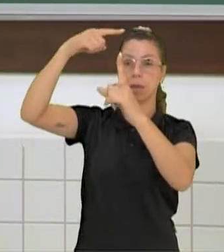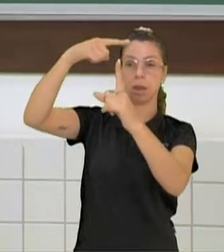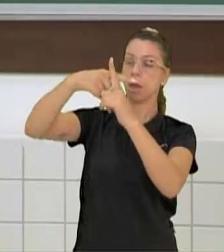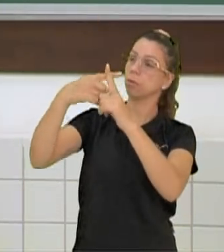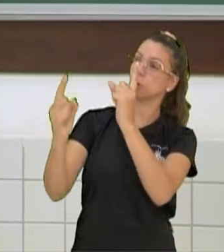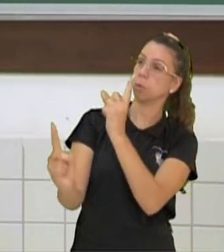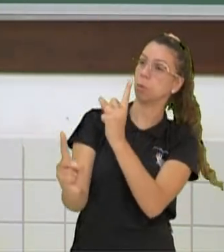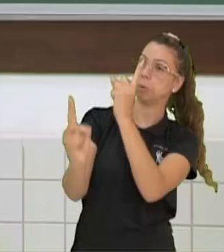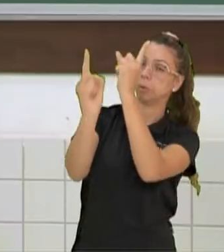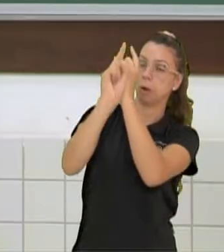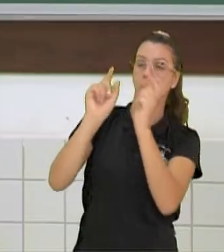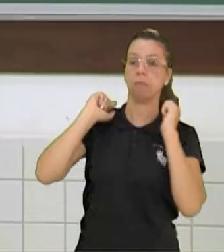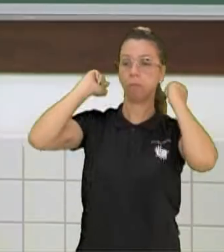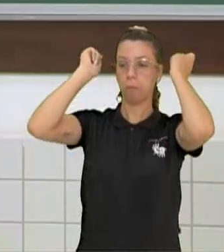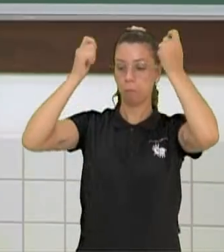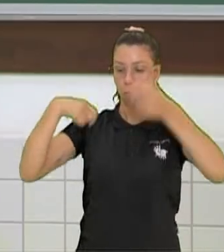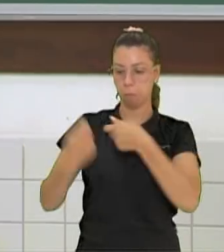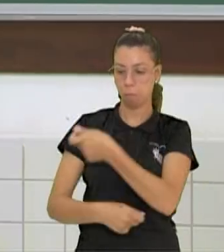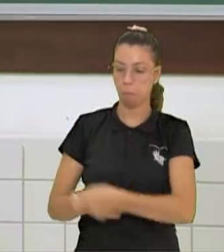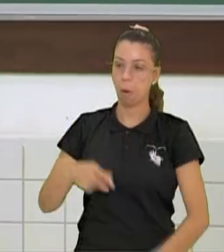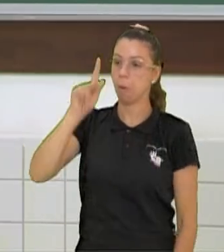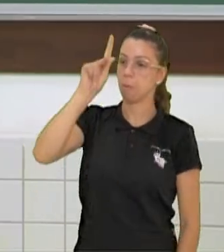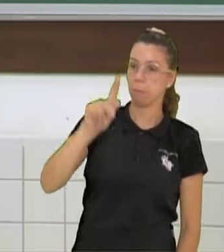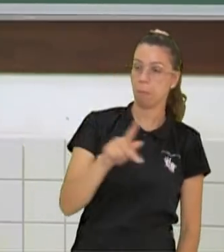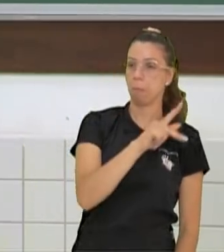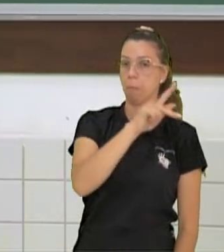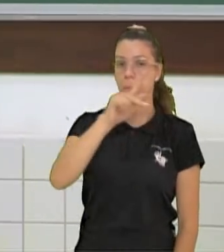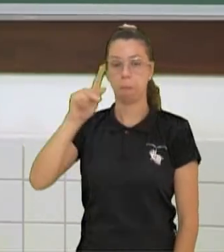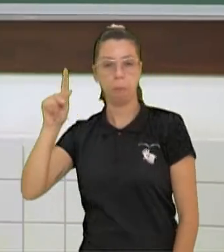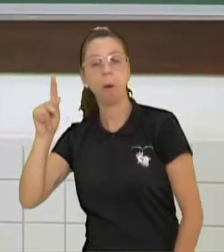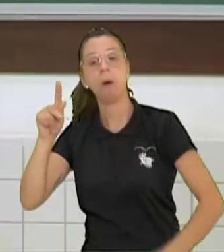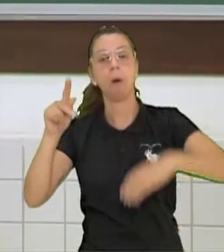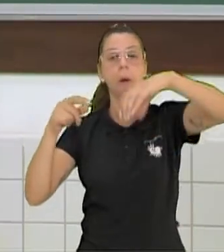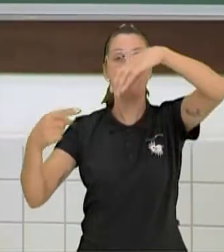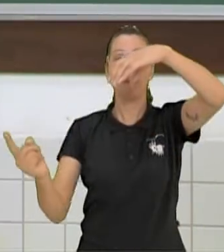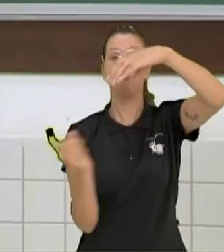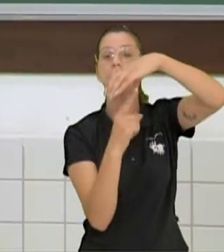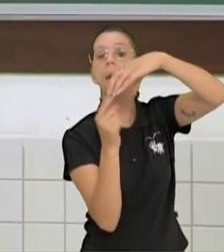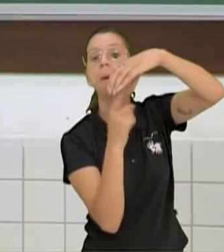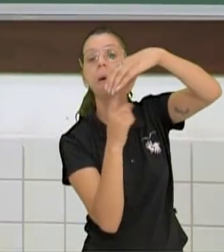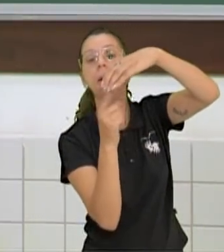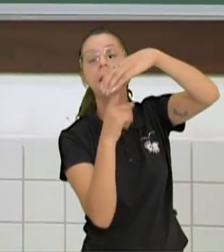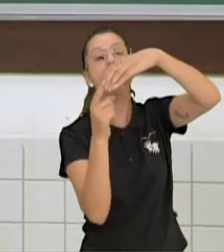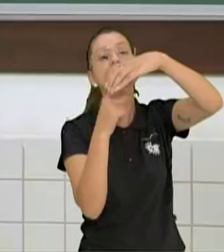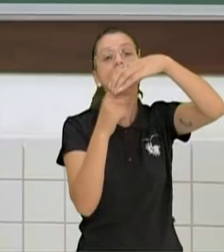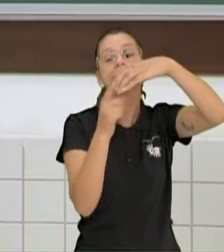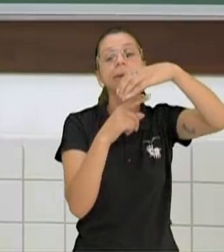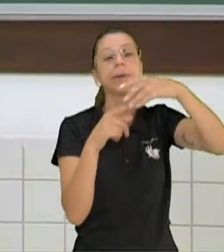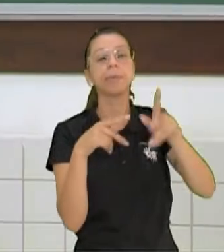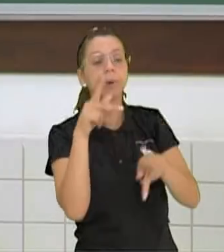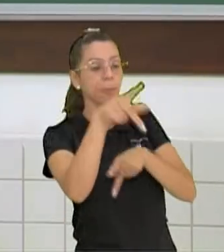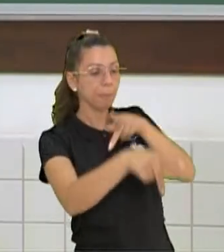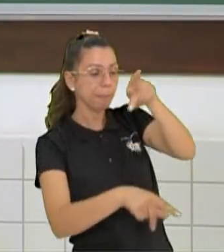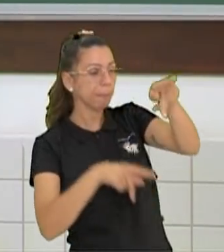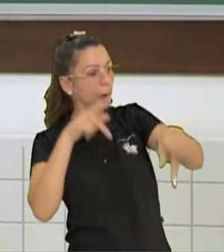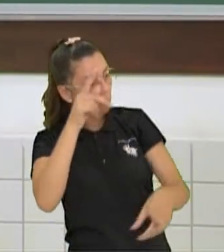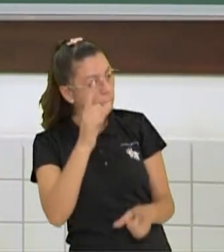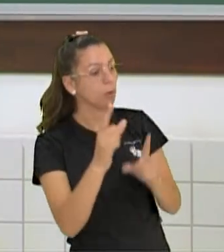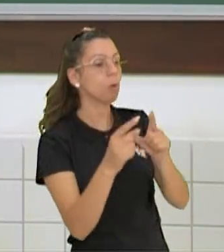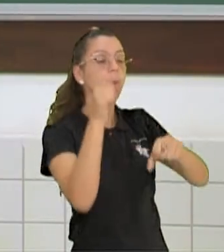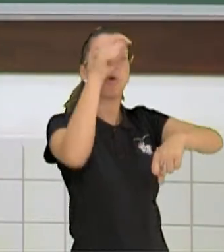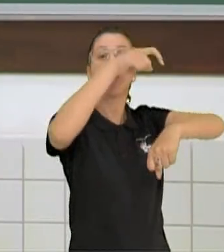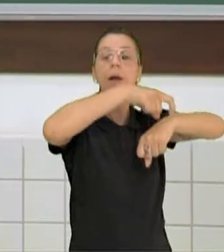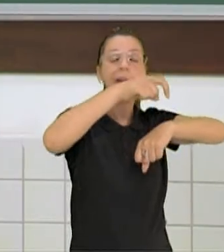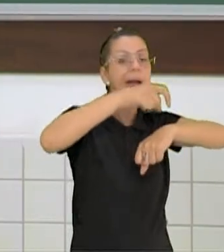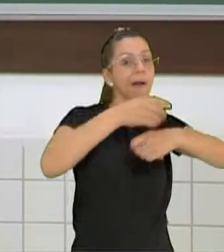iam lá os monges, os padres, tocar para toda a vila lá na Europa, para eles se localizarem no